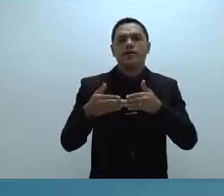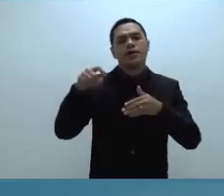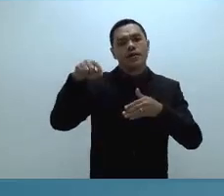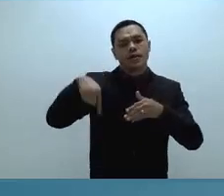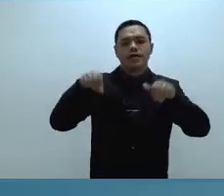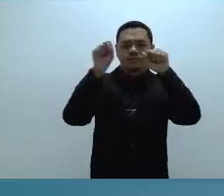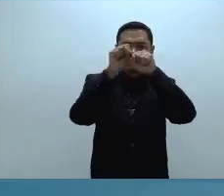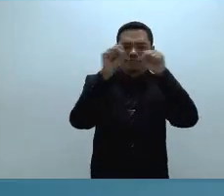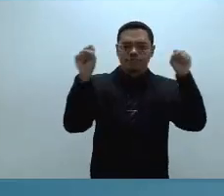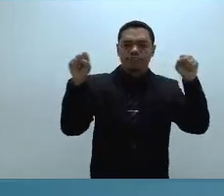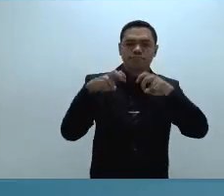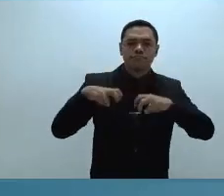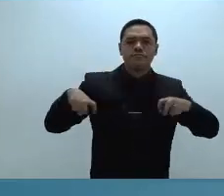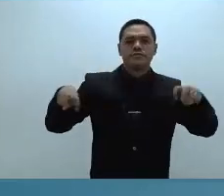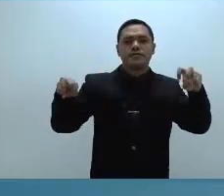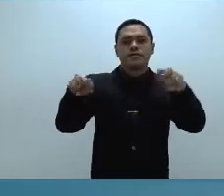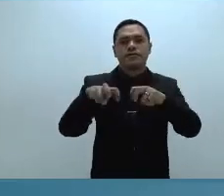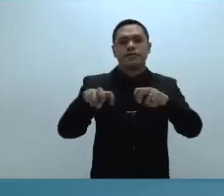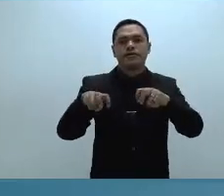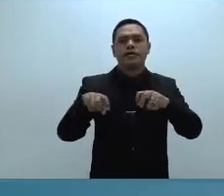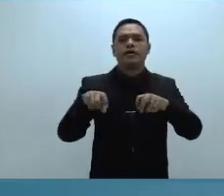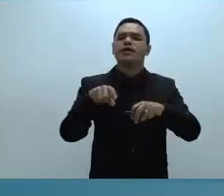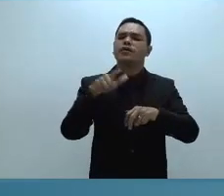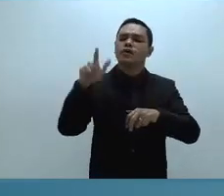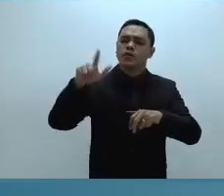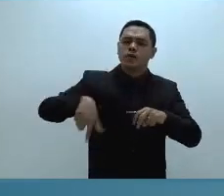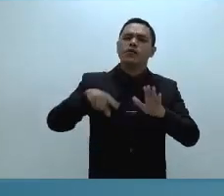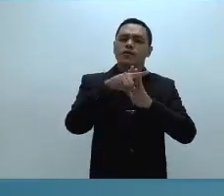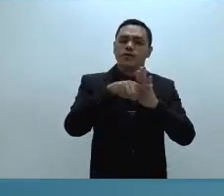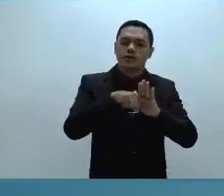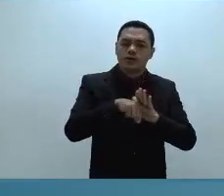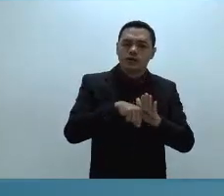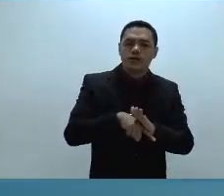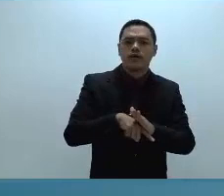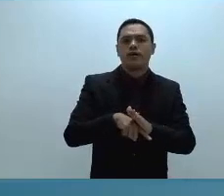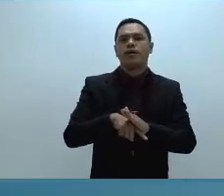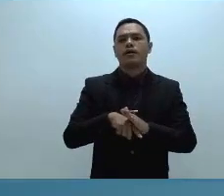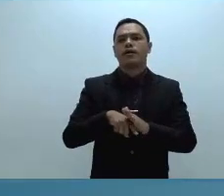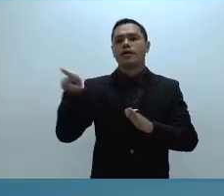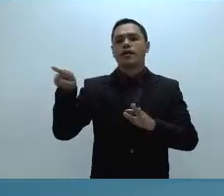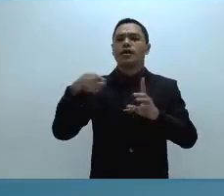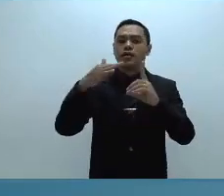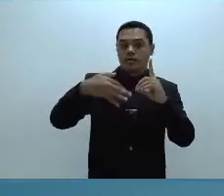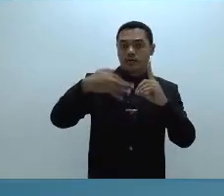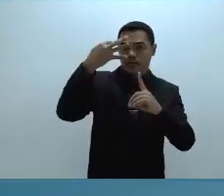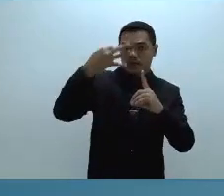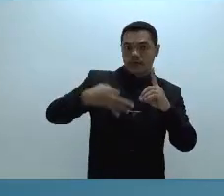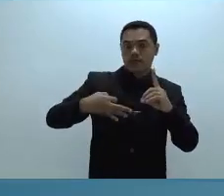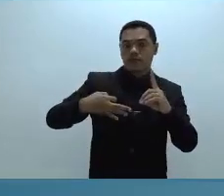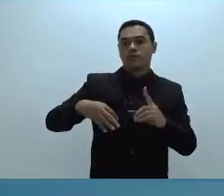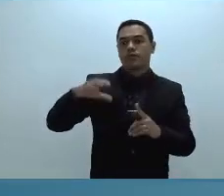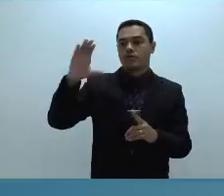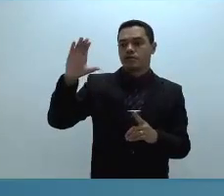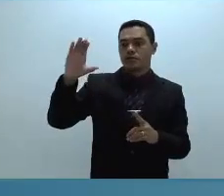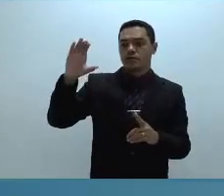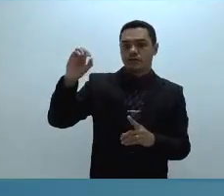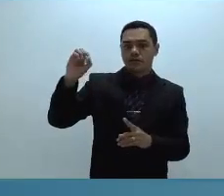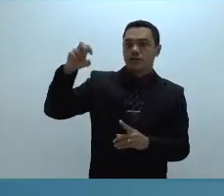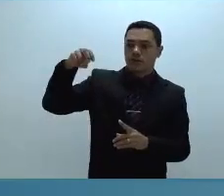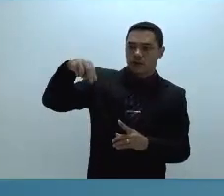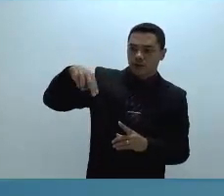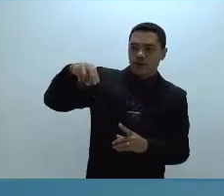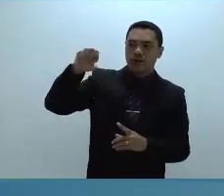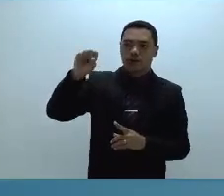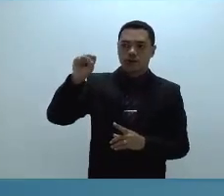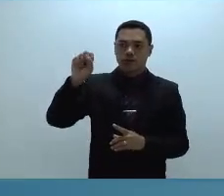do desembargador Constantino, e aplicasse o acordo original, transitado,